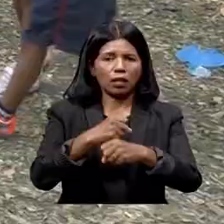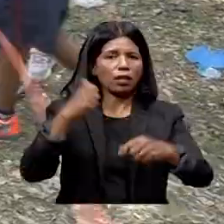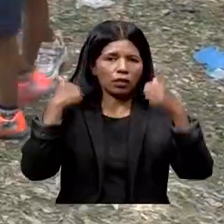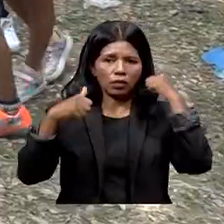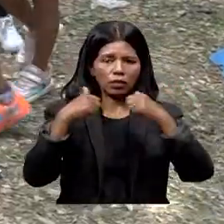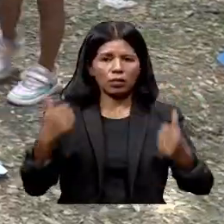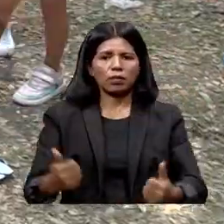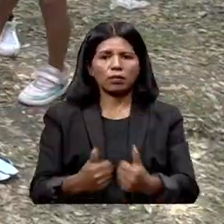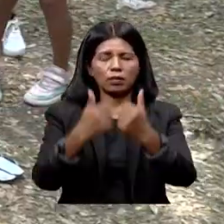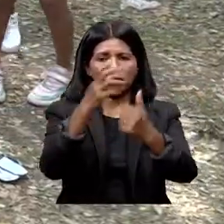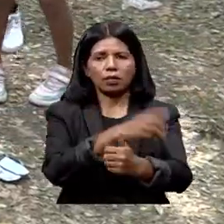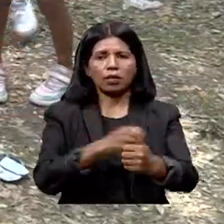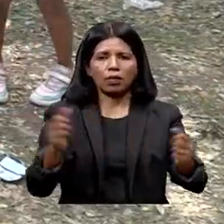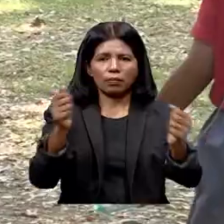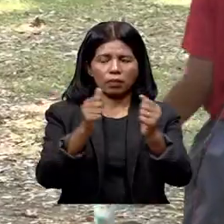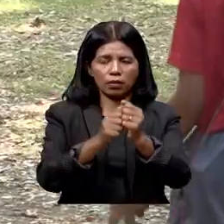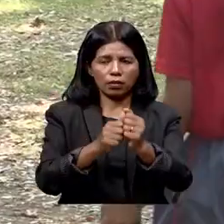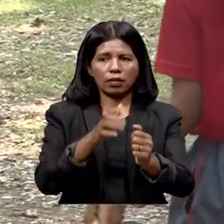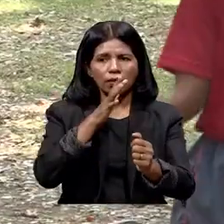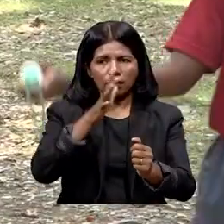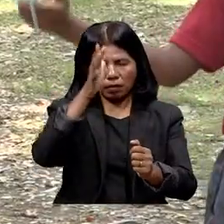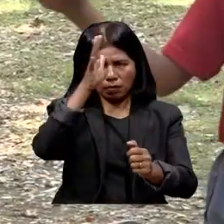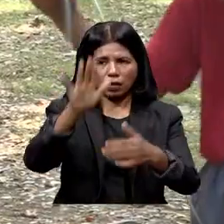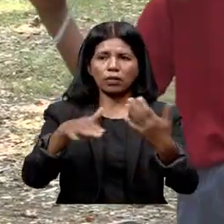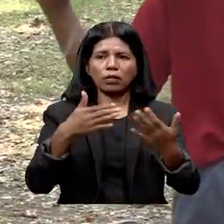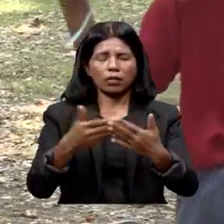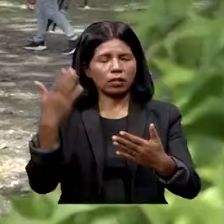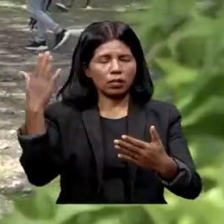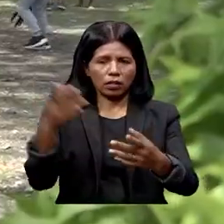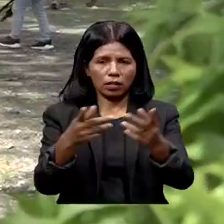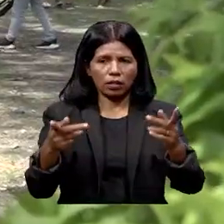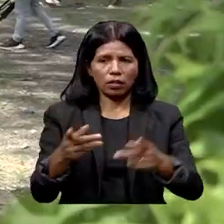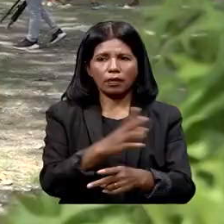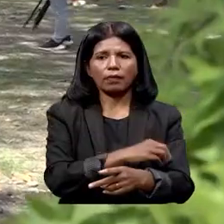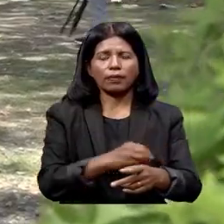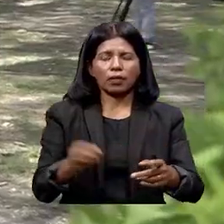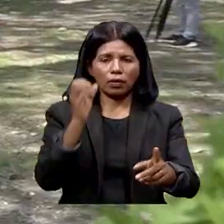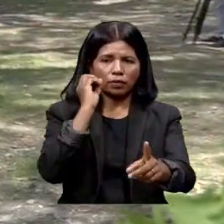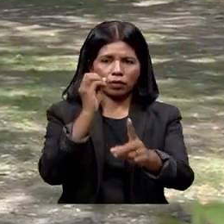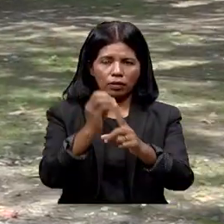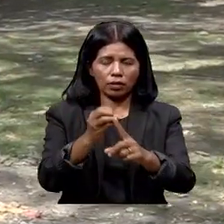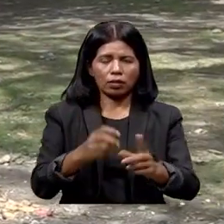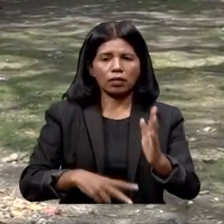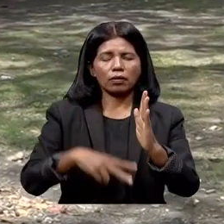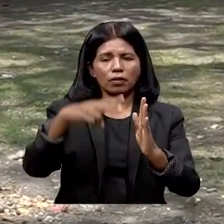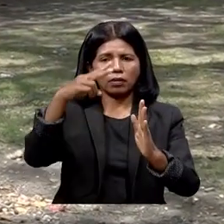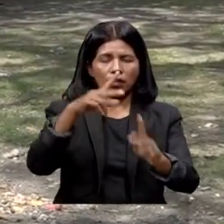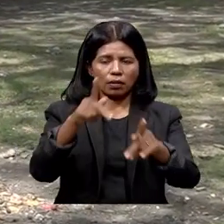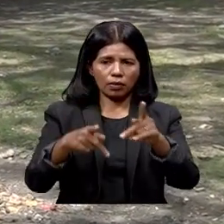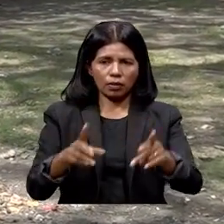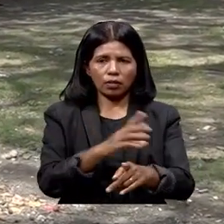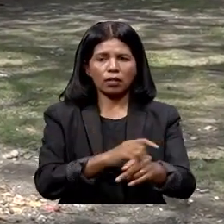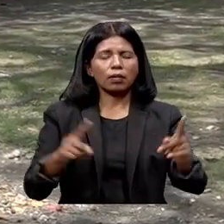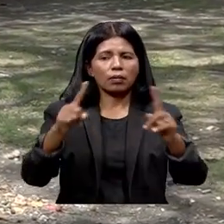de esporto na animação, a Mutuco Ina na Mansira e a Zardim 5 de maio, o objetivo é tu valorizar a Roisira e a luta